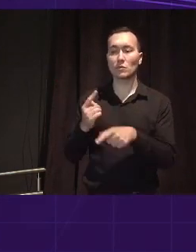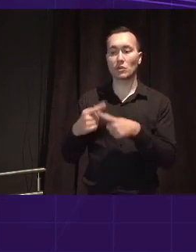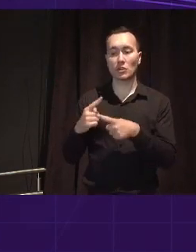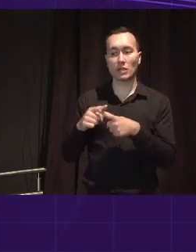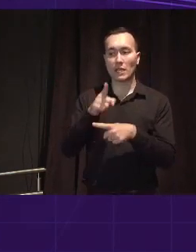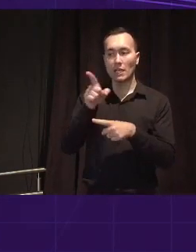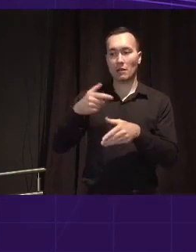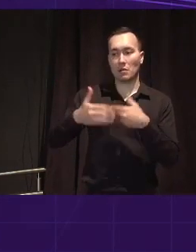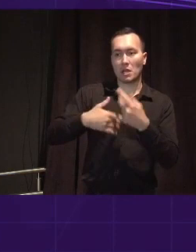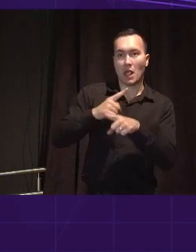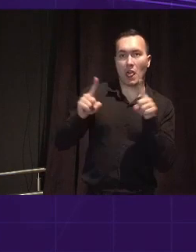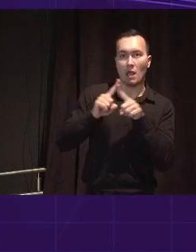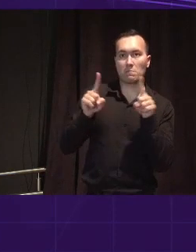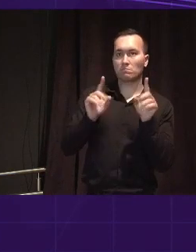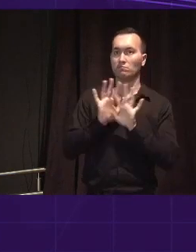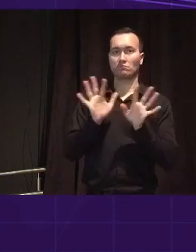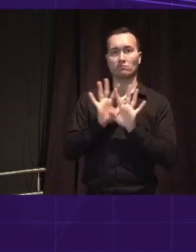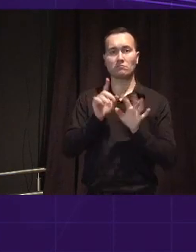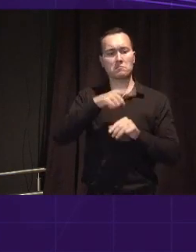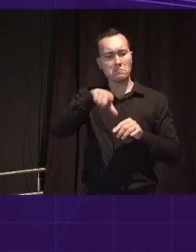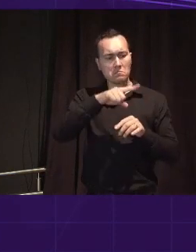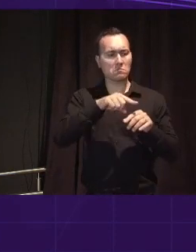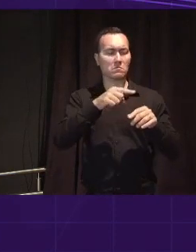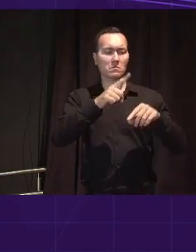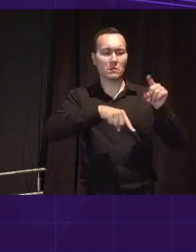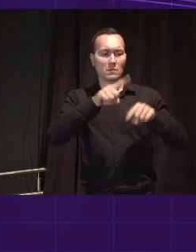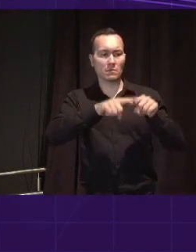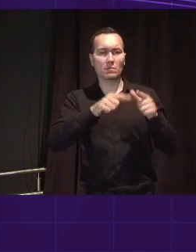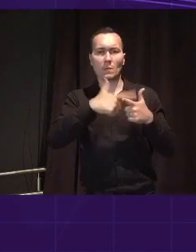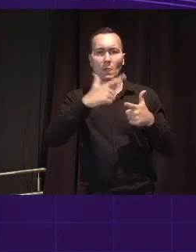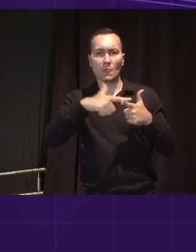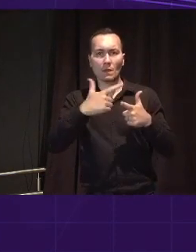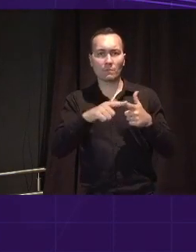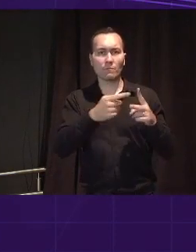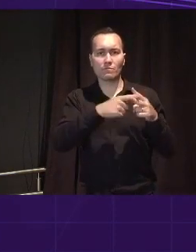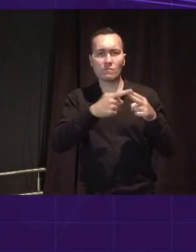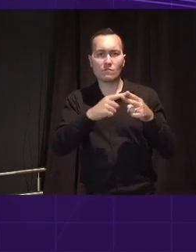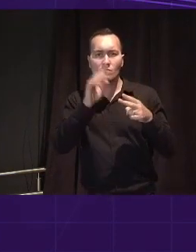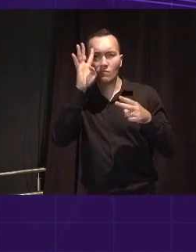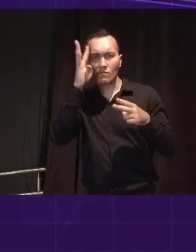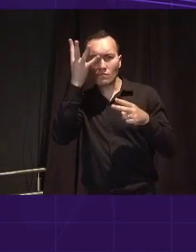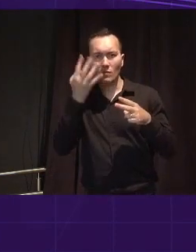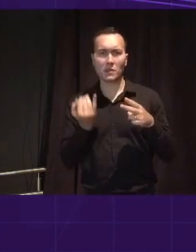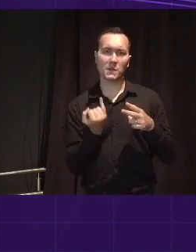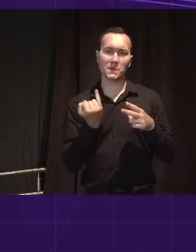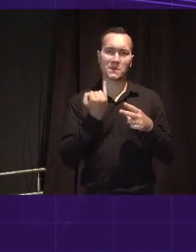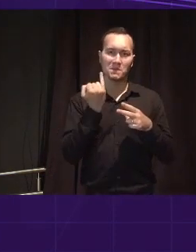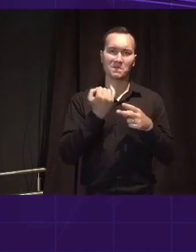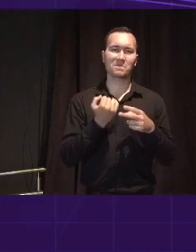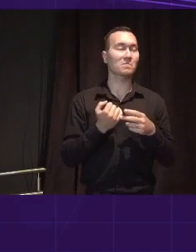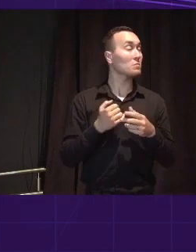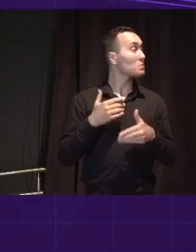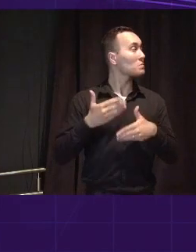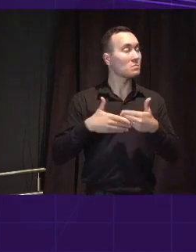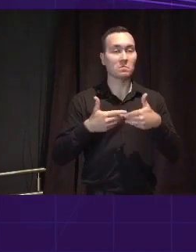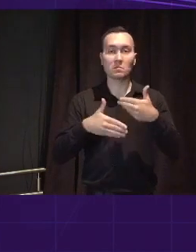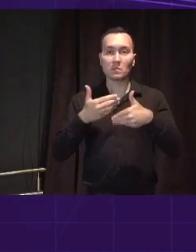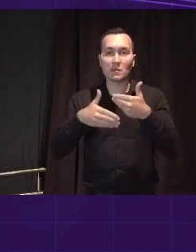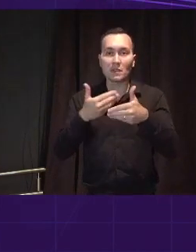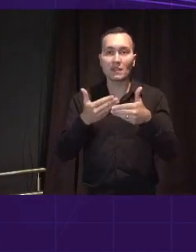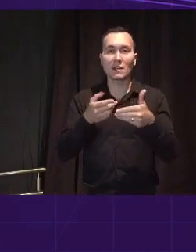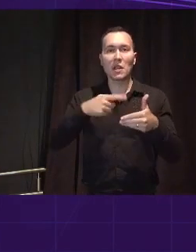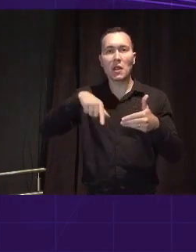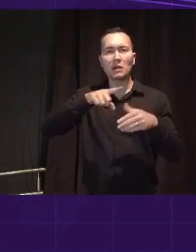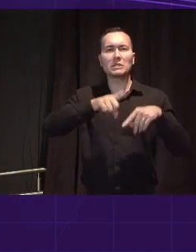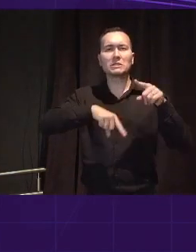gente conseguiu virar o jogo e trazer essa influência maior do tipo, sim, a gente libera, a gente faz muita liberação e a gente está tentando cada vez